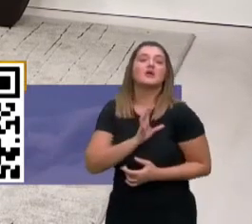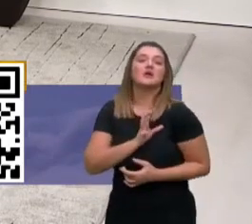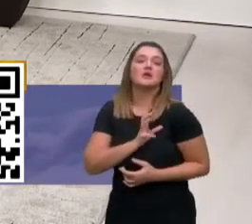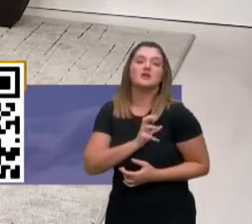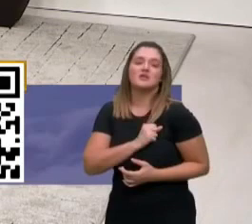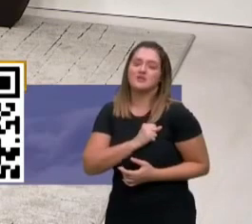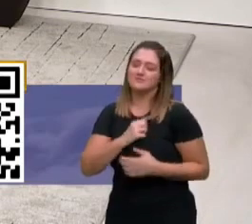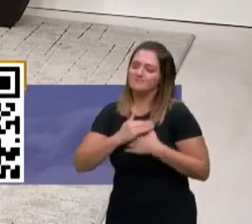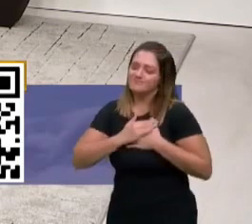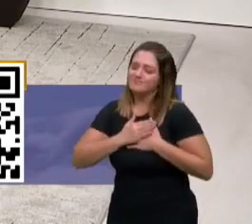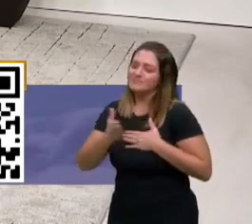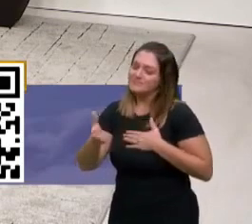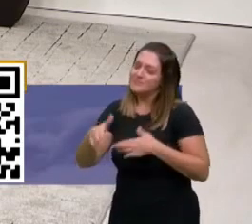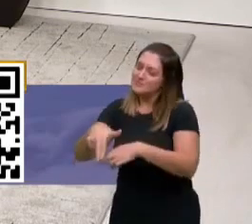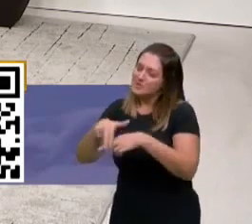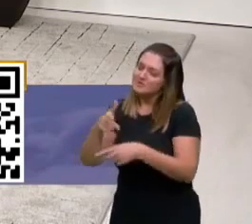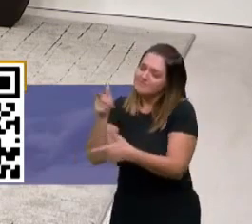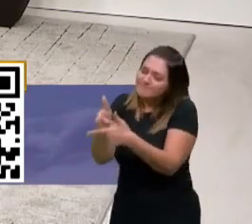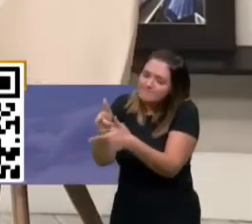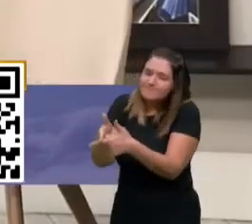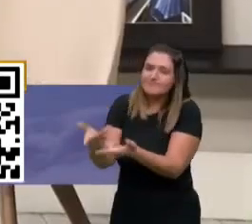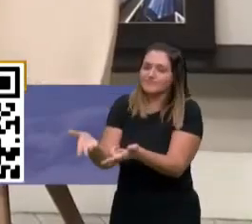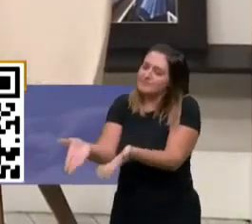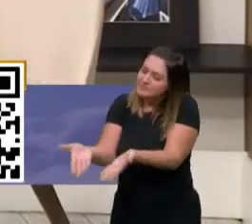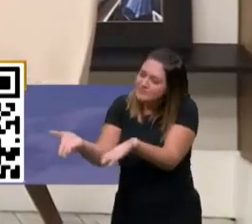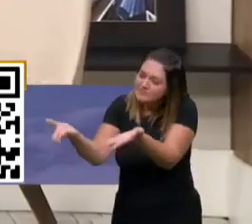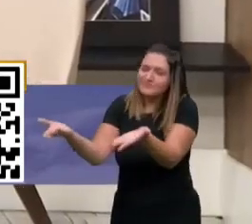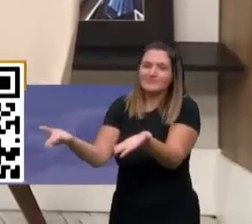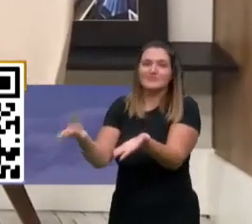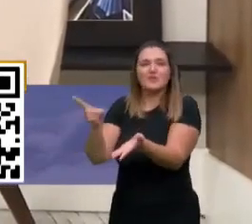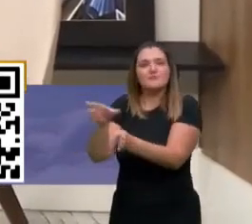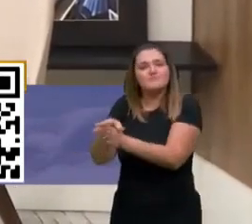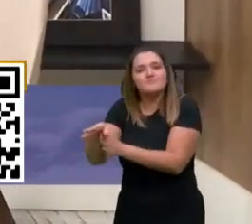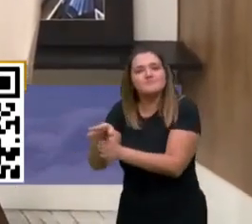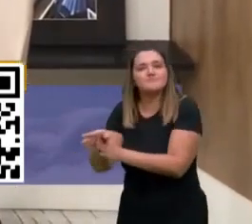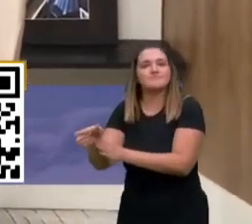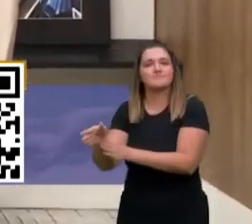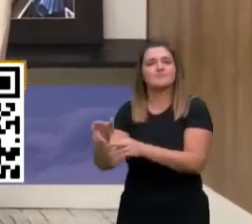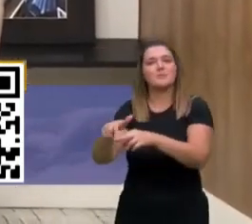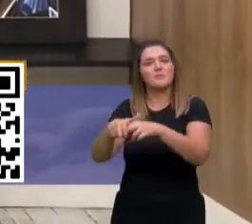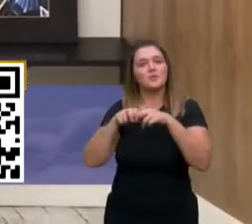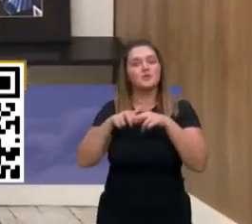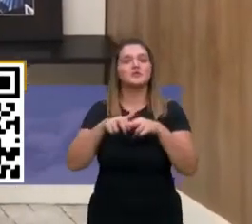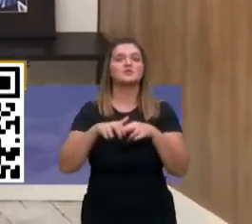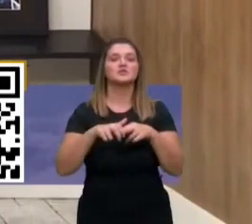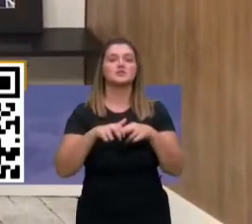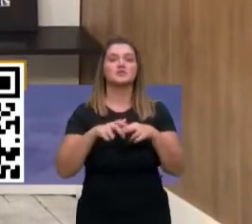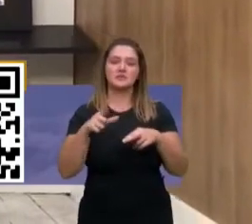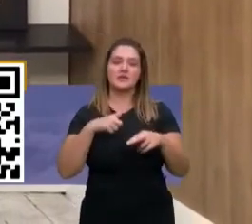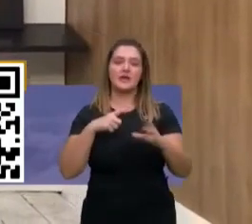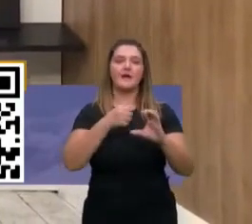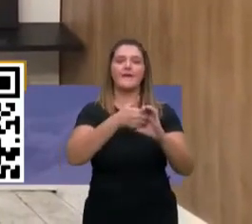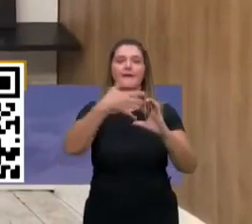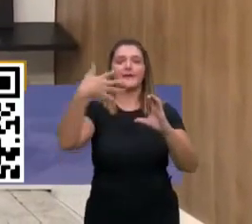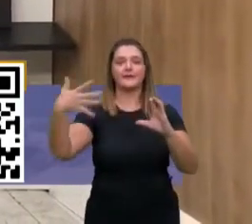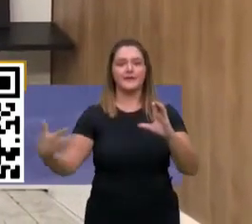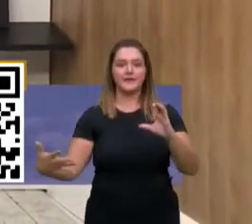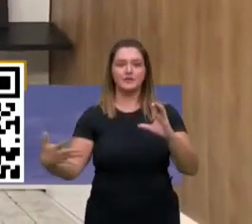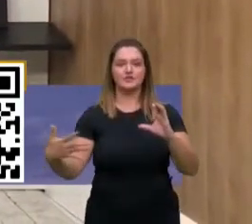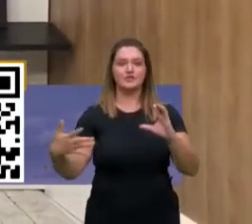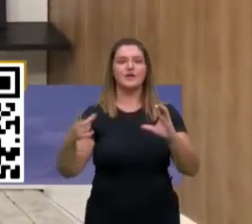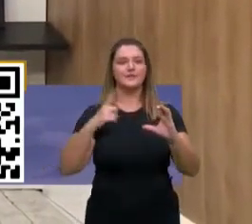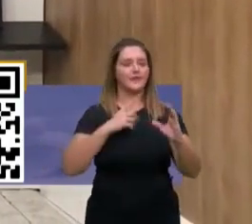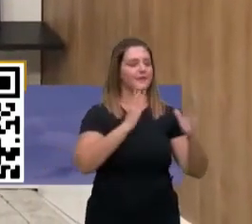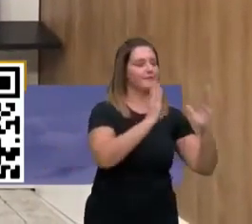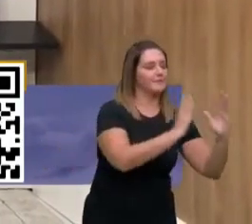seus filhos, por isso repreende. Agora, tem uma característica que permeia a igreja em todo o